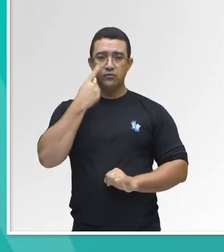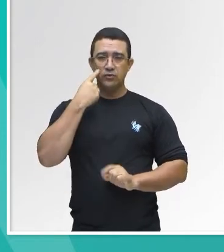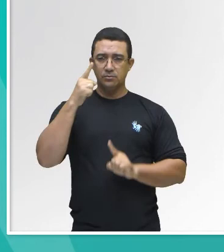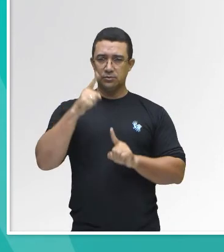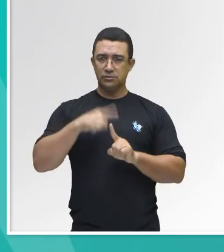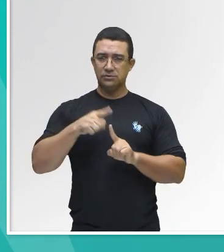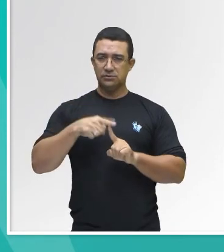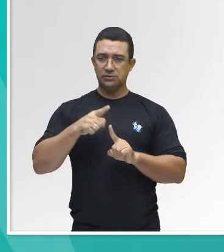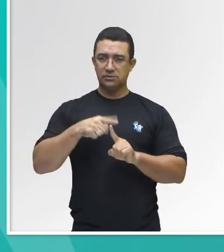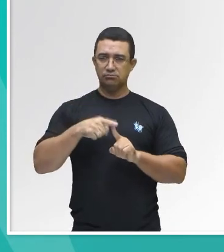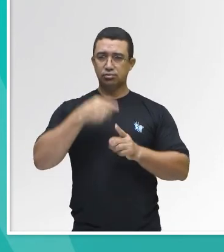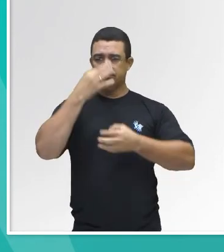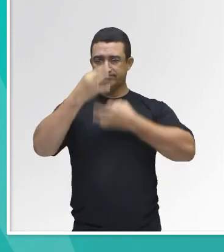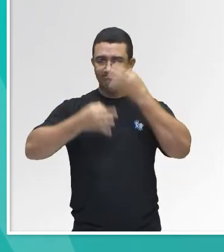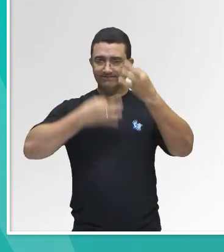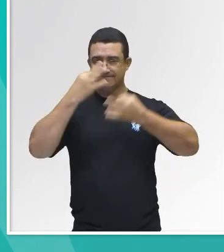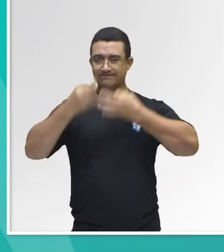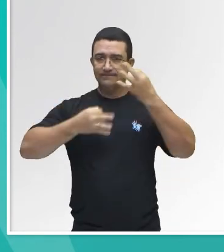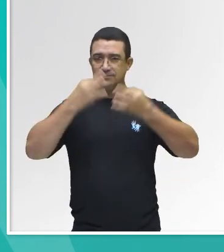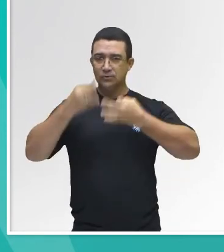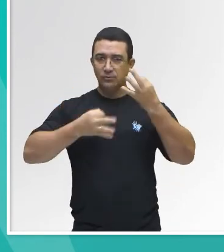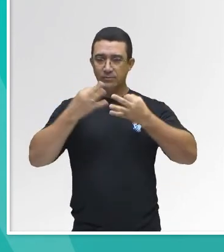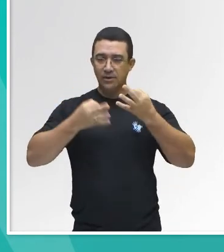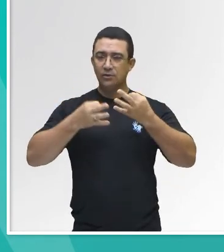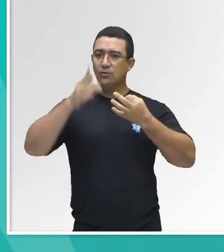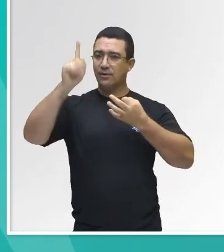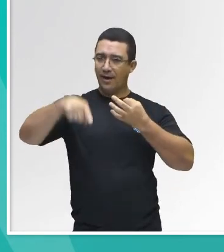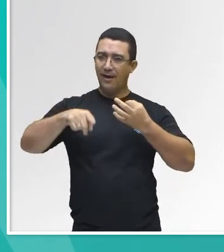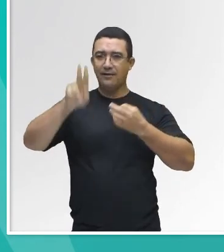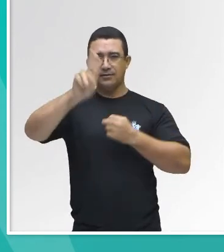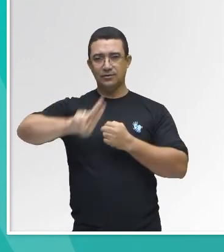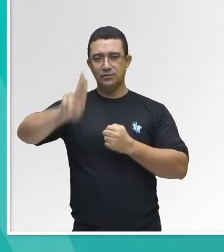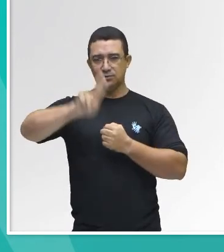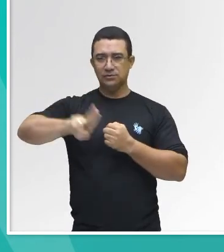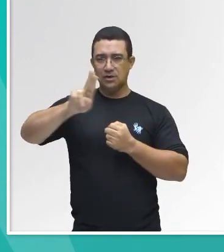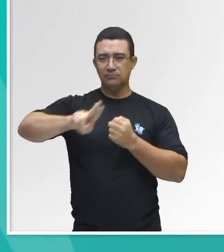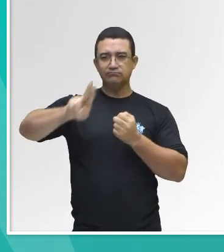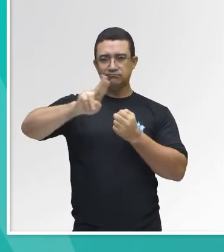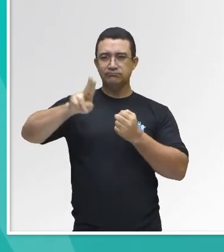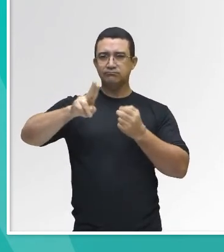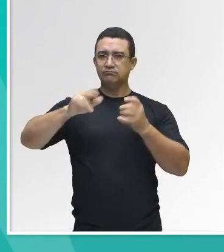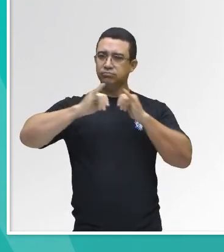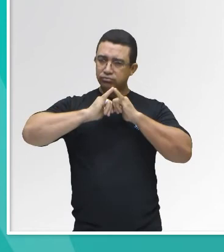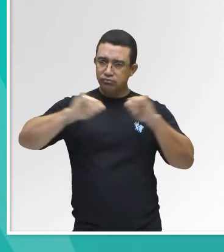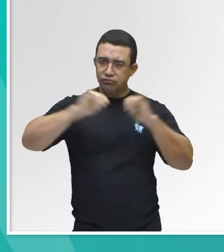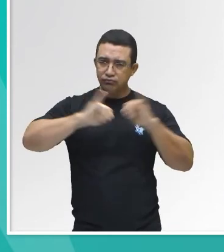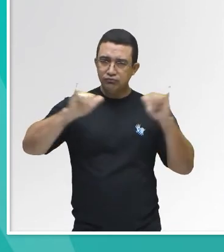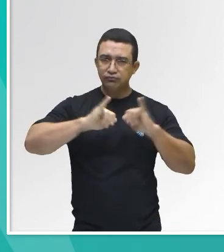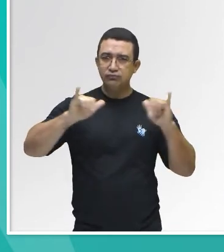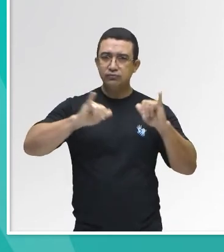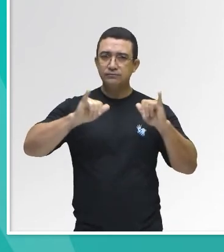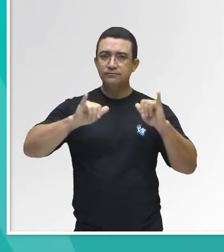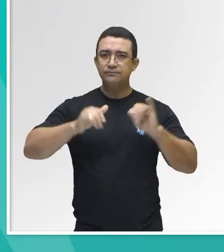de argumentos que são utilizados em discursos, né?